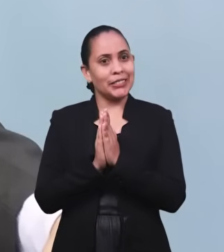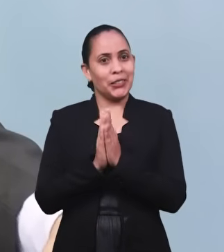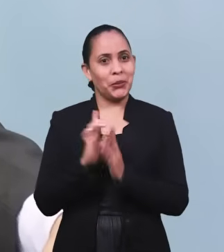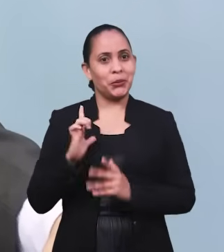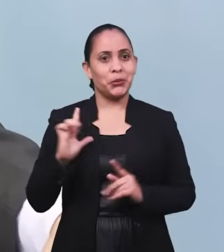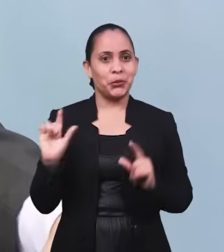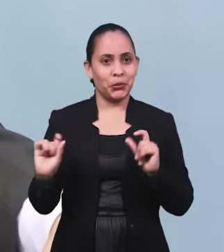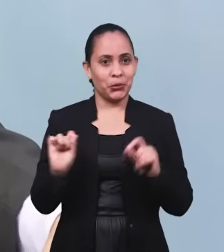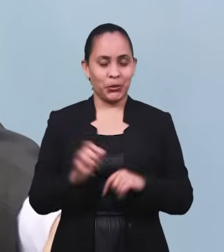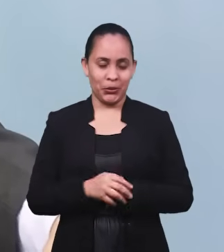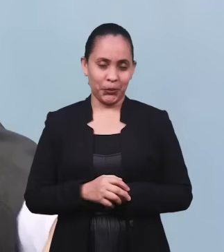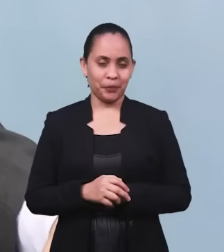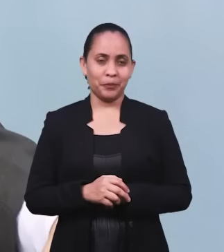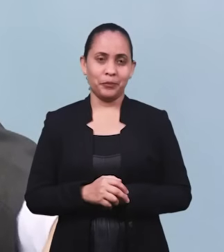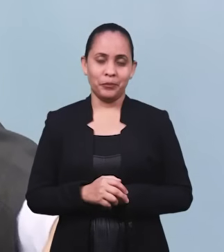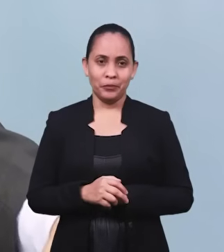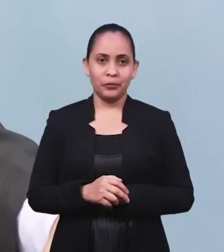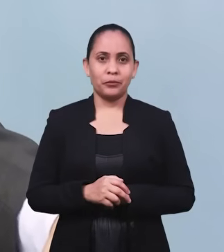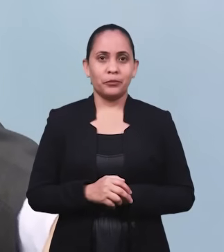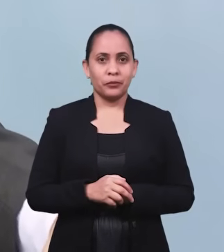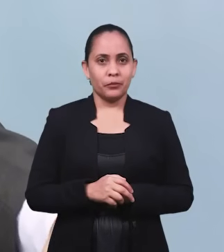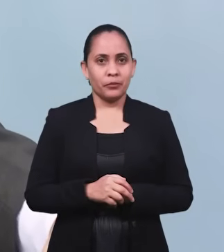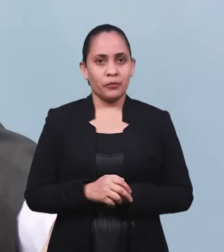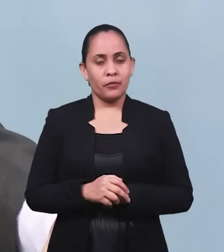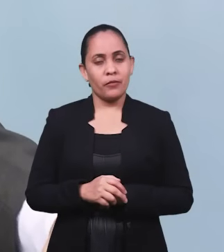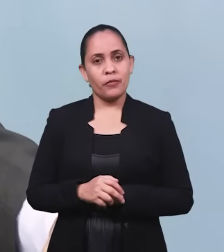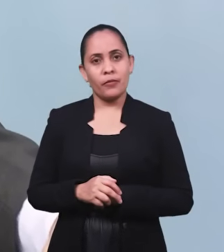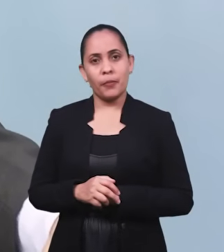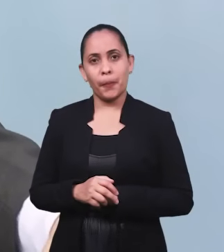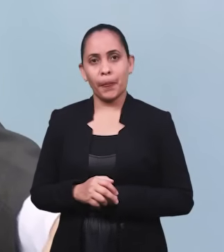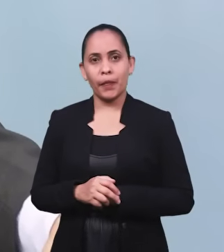resolveram os seus problemas, Me lembrei aqui do